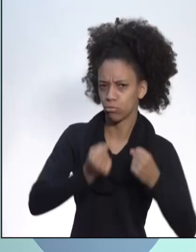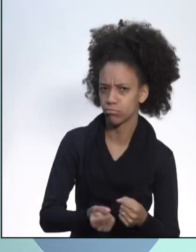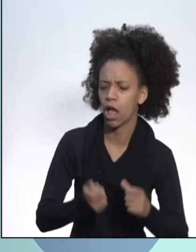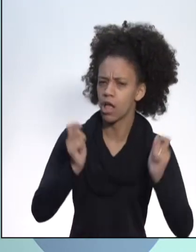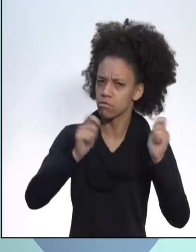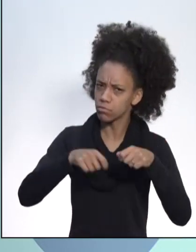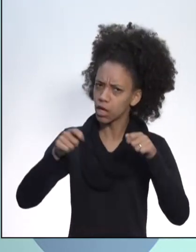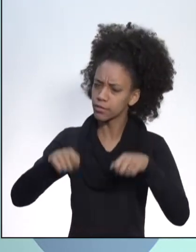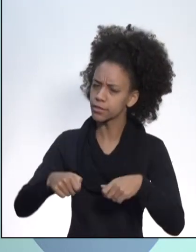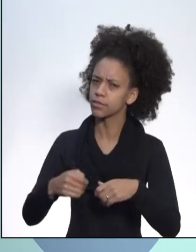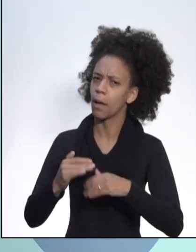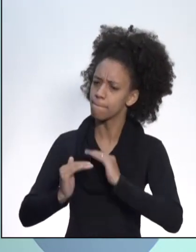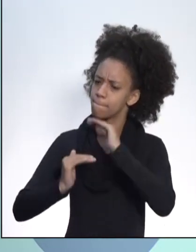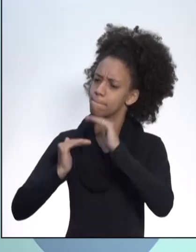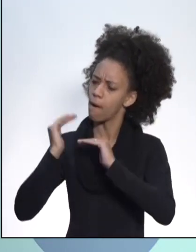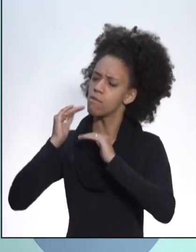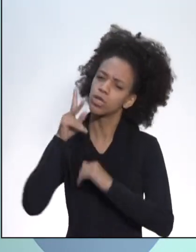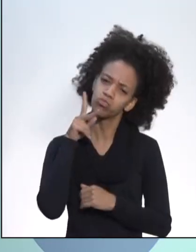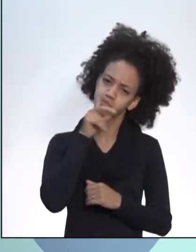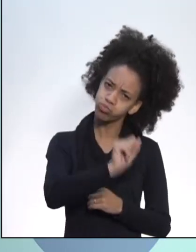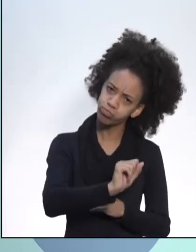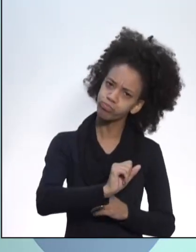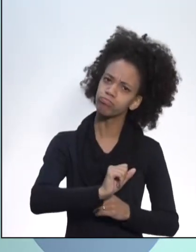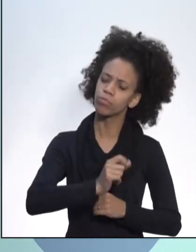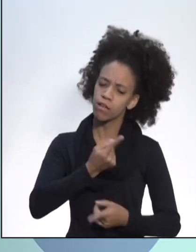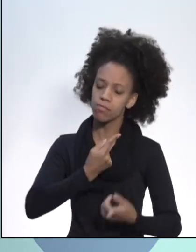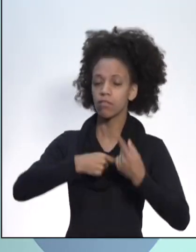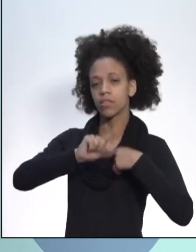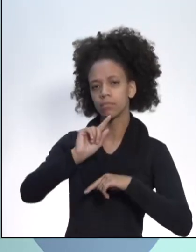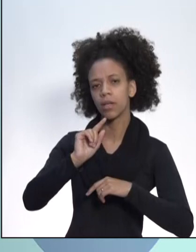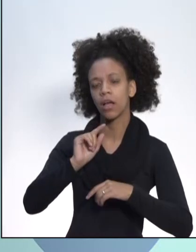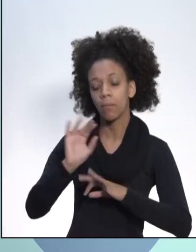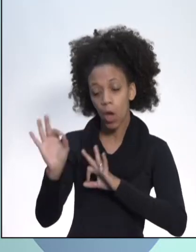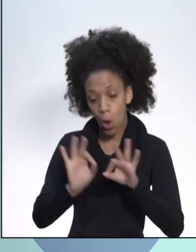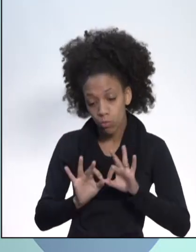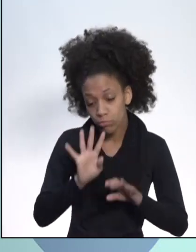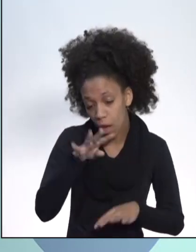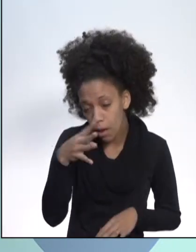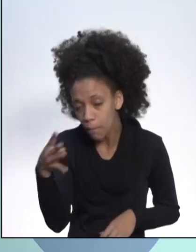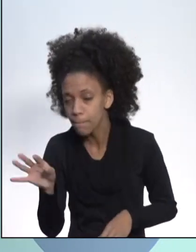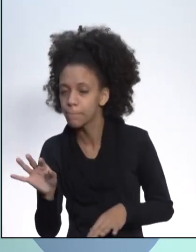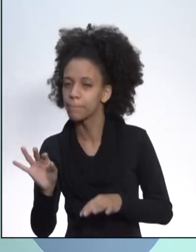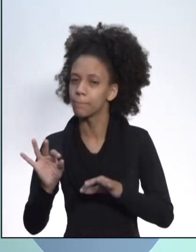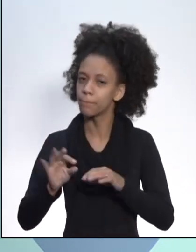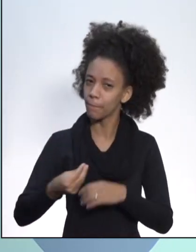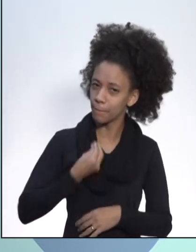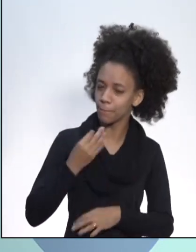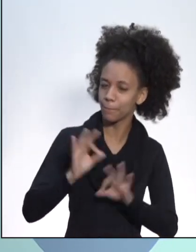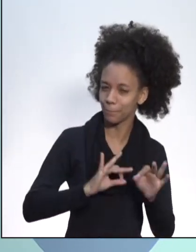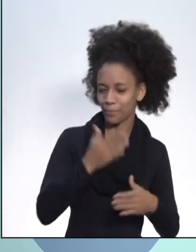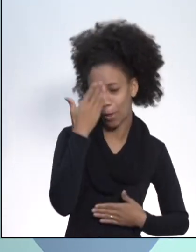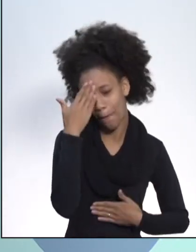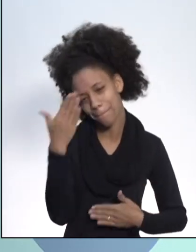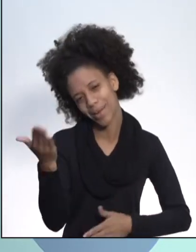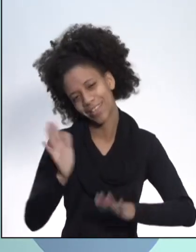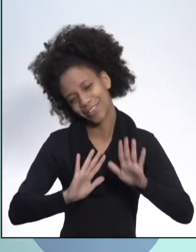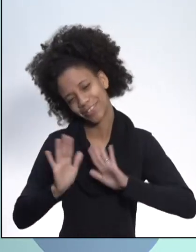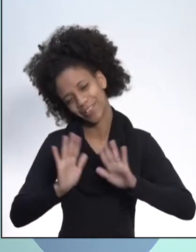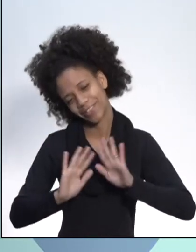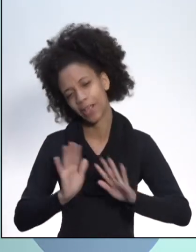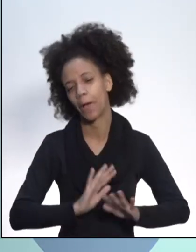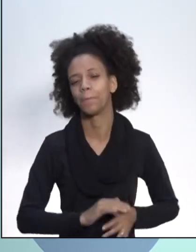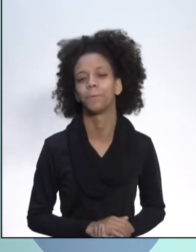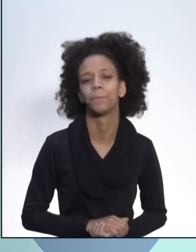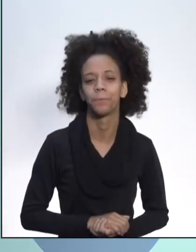com cada vez mais força para vocês construírem o projeto de vida de vocês. Obrigada, tá? E eu me despeço de